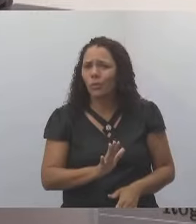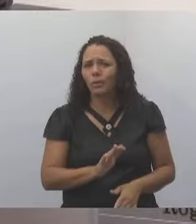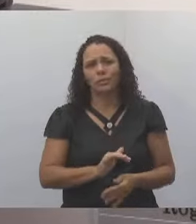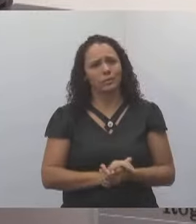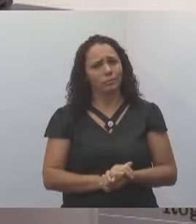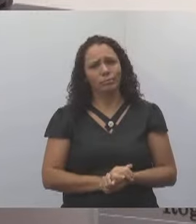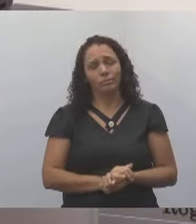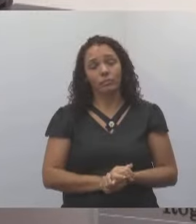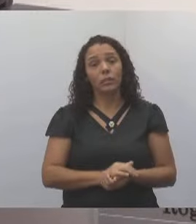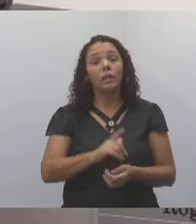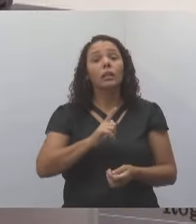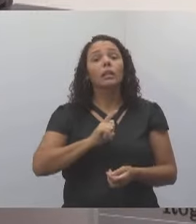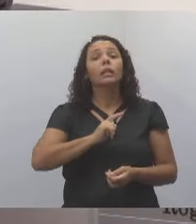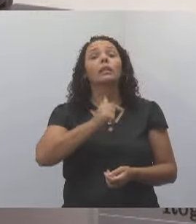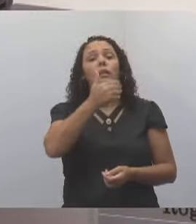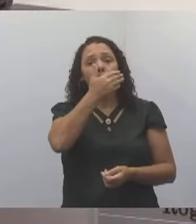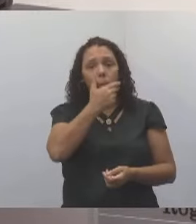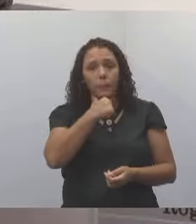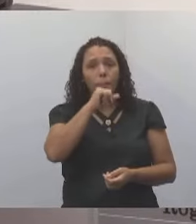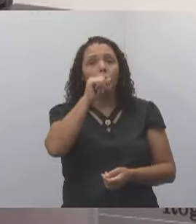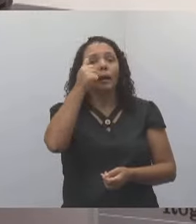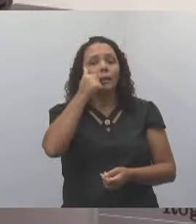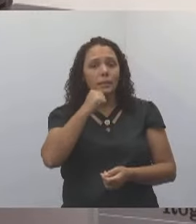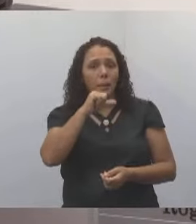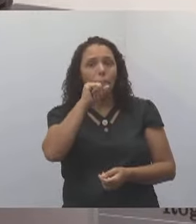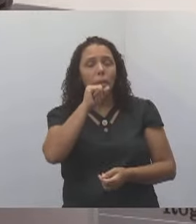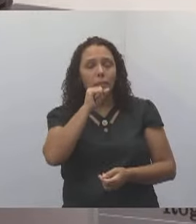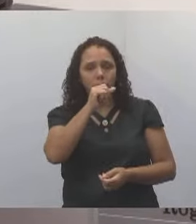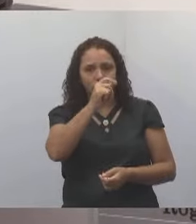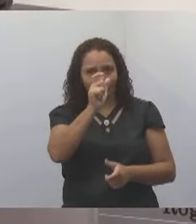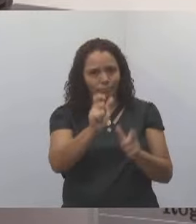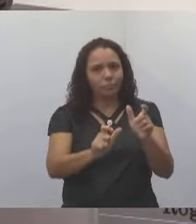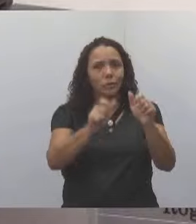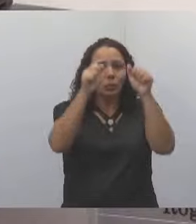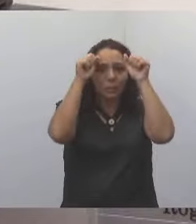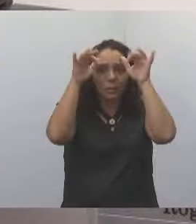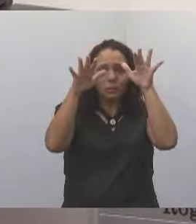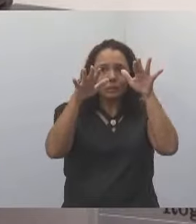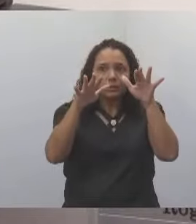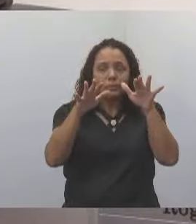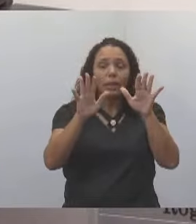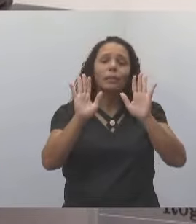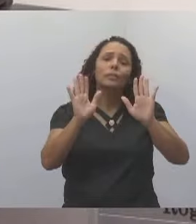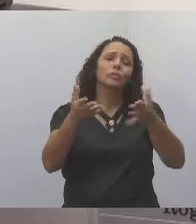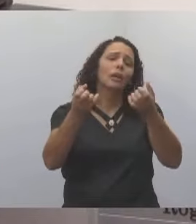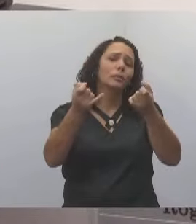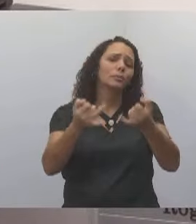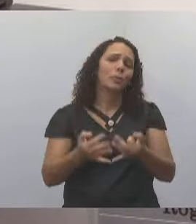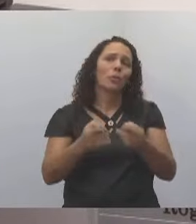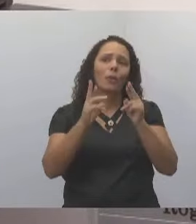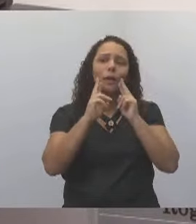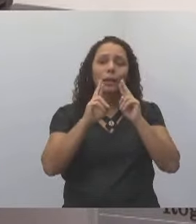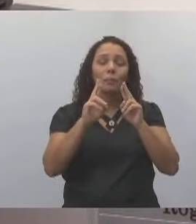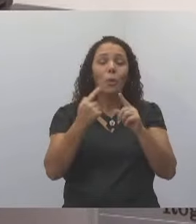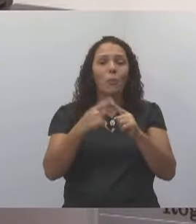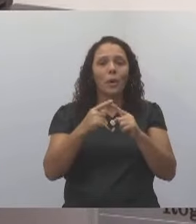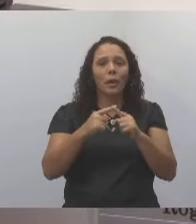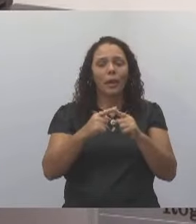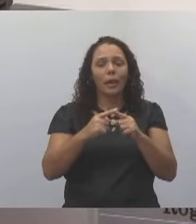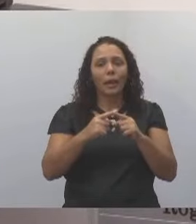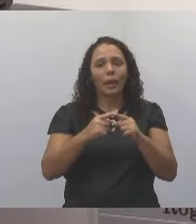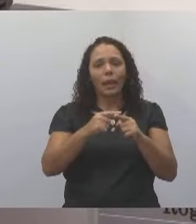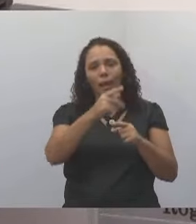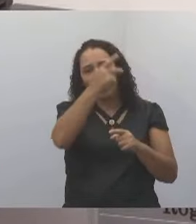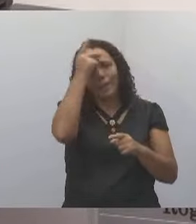senhor presidente, mães de autista que falam dessa situação, porque o autista ele põe a mão sobre o ouvido